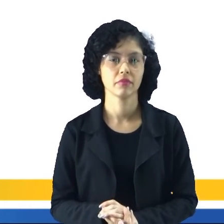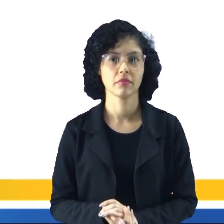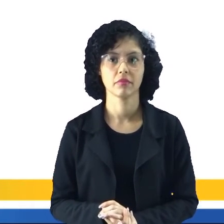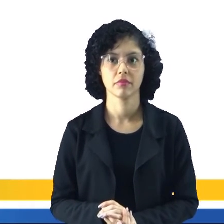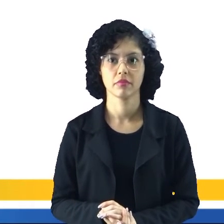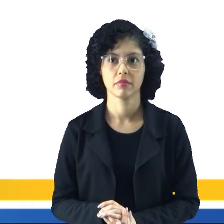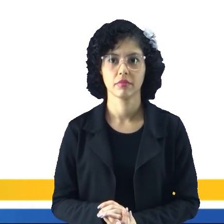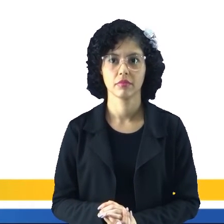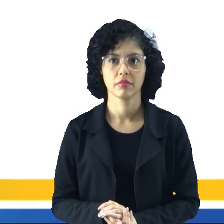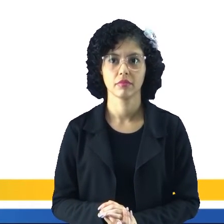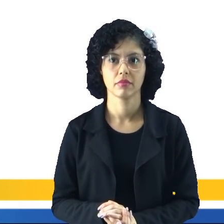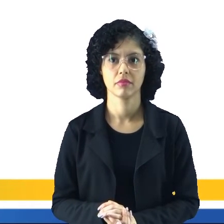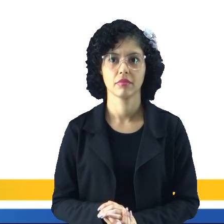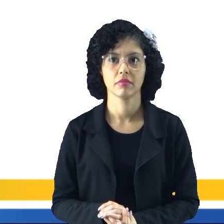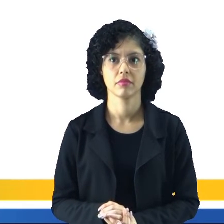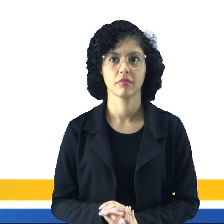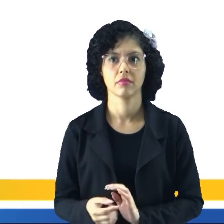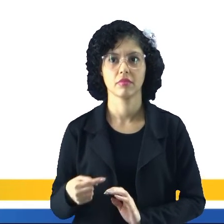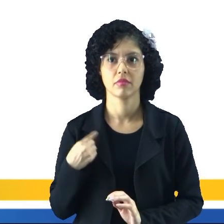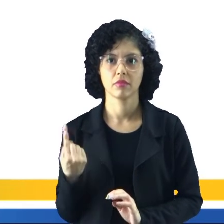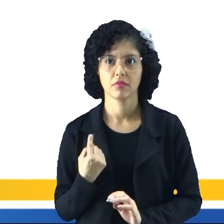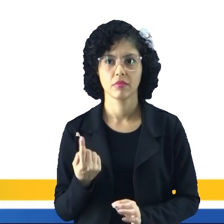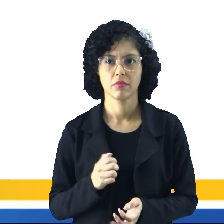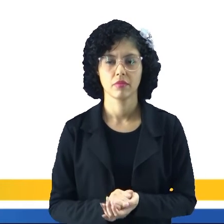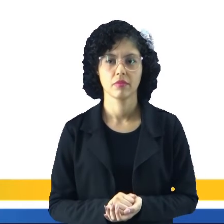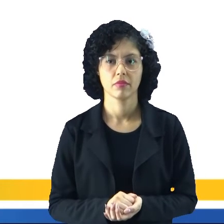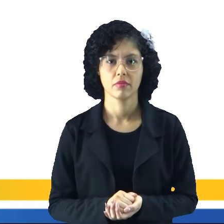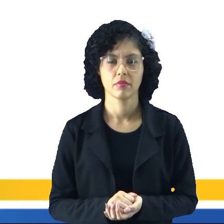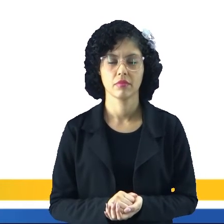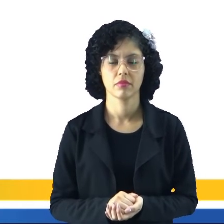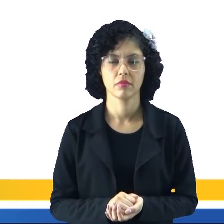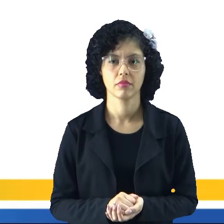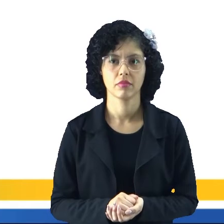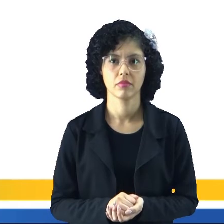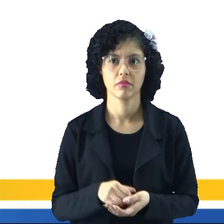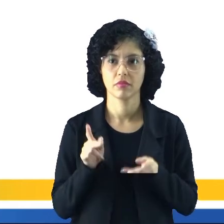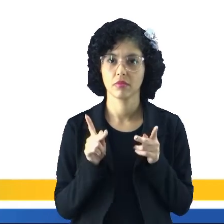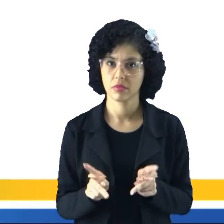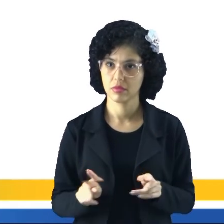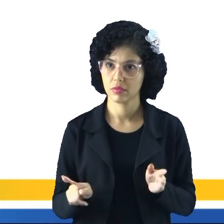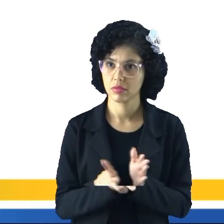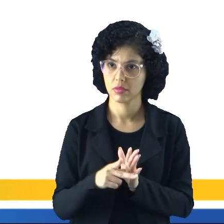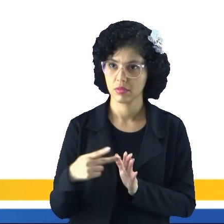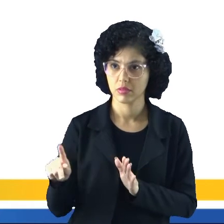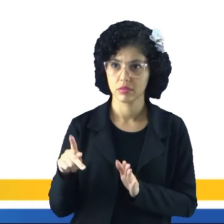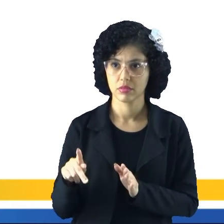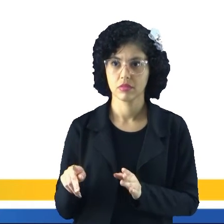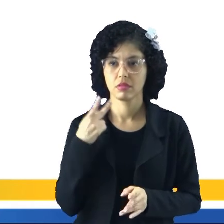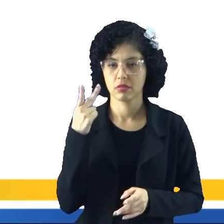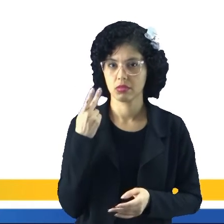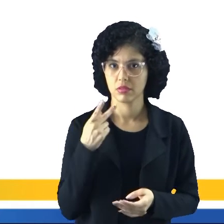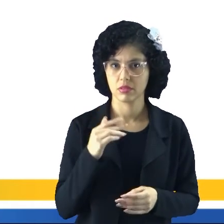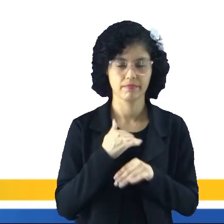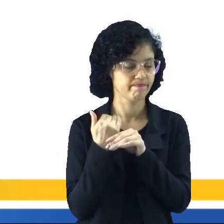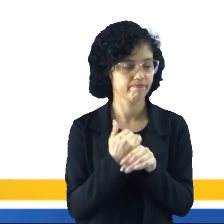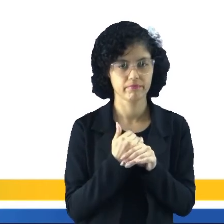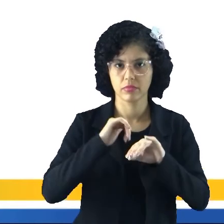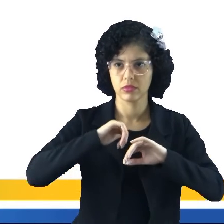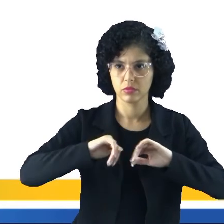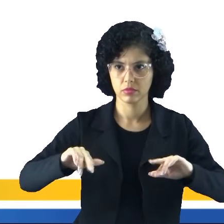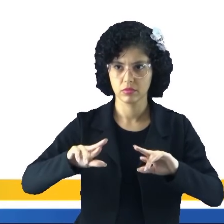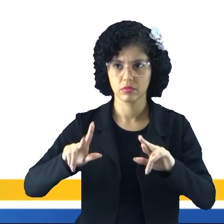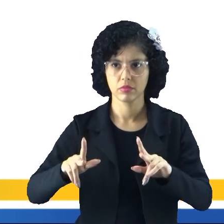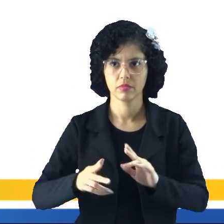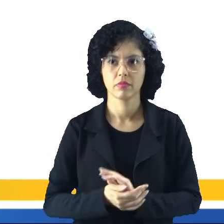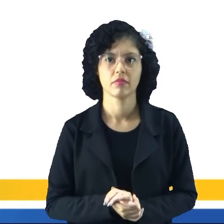realmente, o indivíduo, o seu comportamento é diferente da sua fala, né? Do seu discurso. Então,